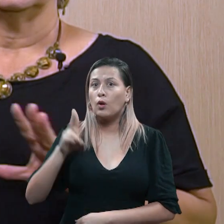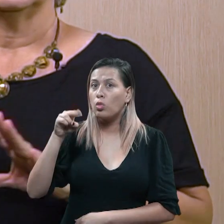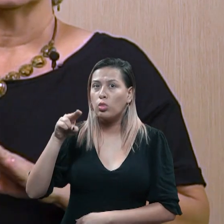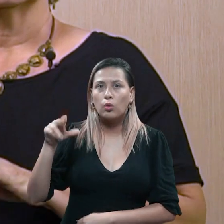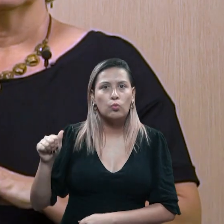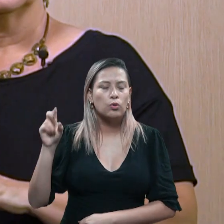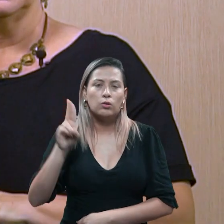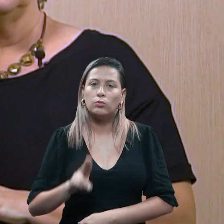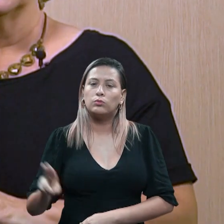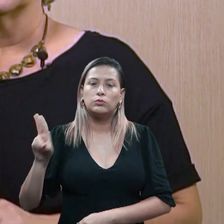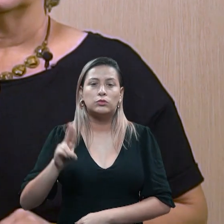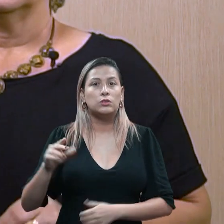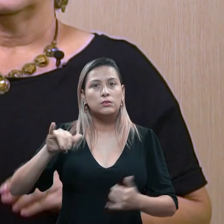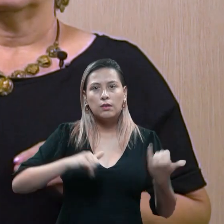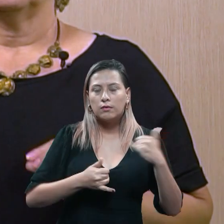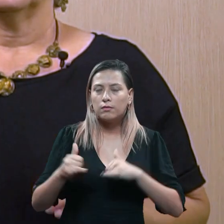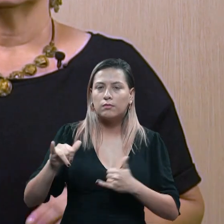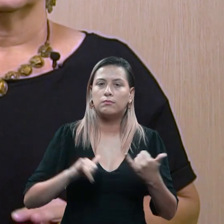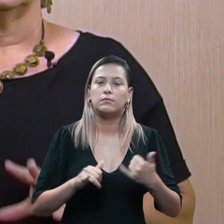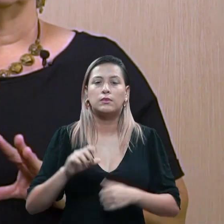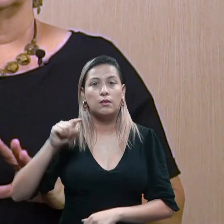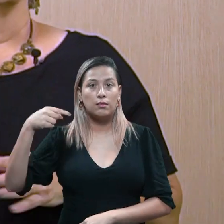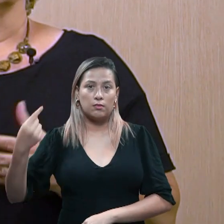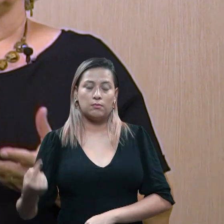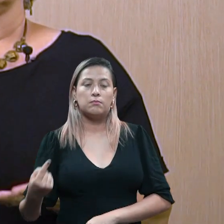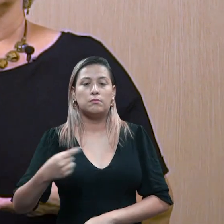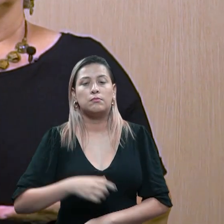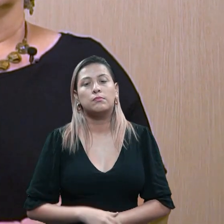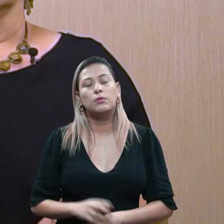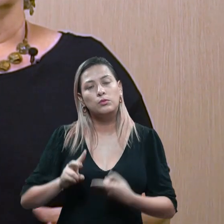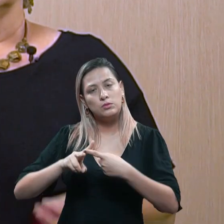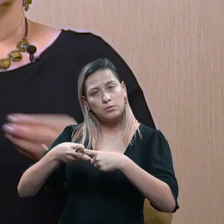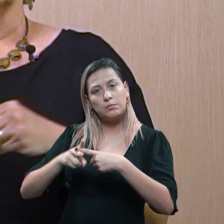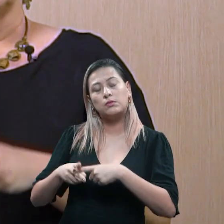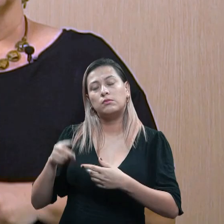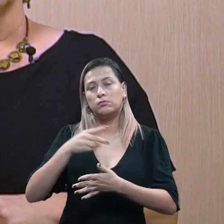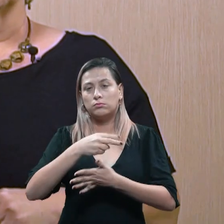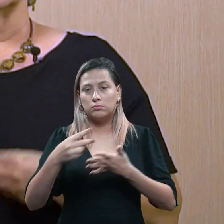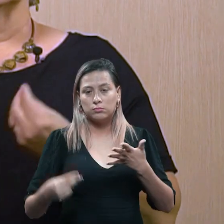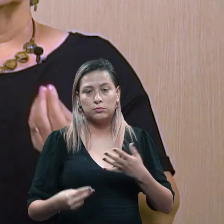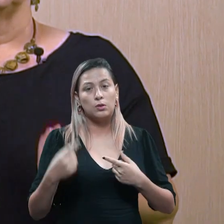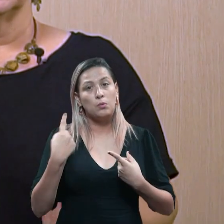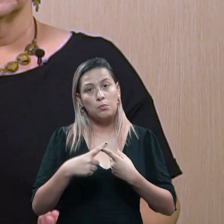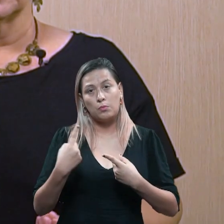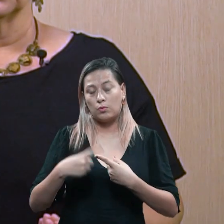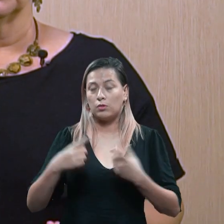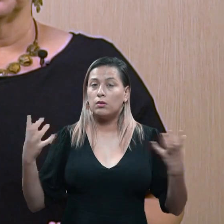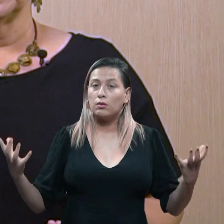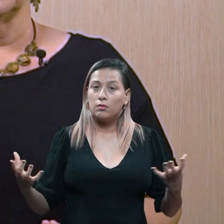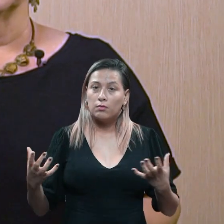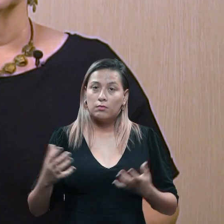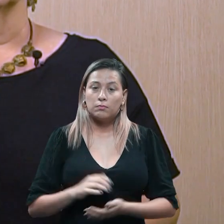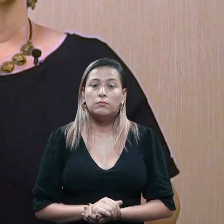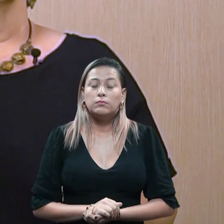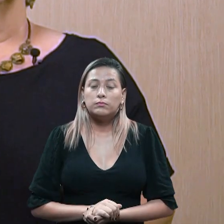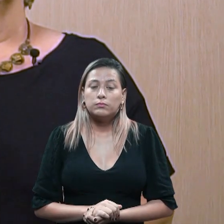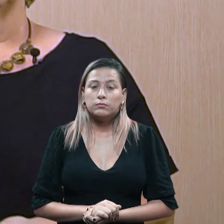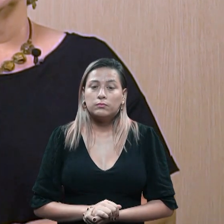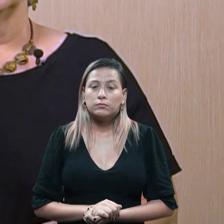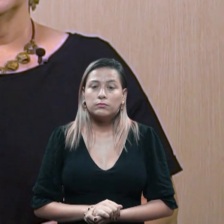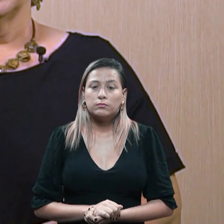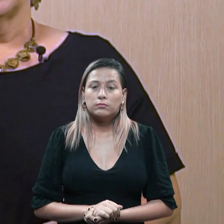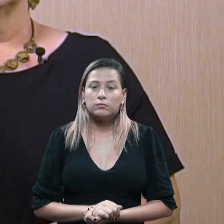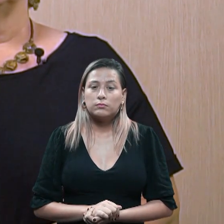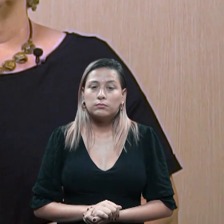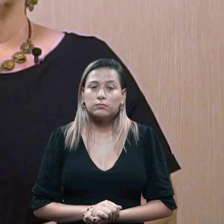utilize a eliminação química após a eliminação mecânica. Isso vai provocar sensibilidade na pele. Muito